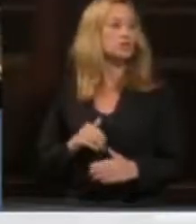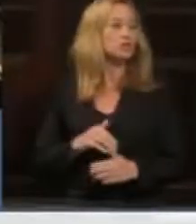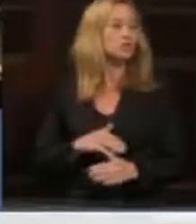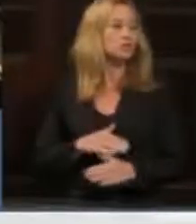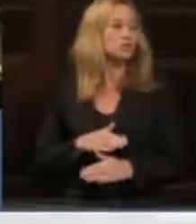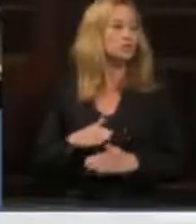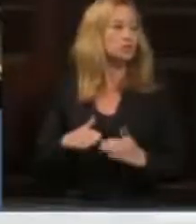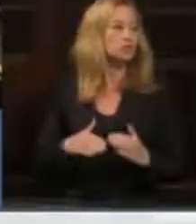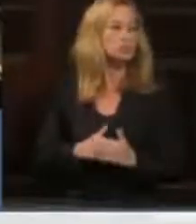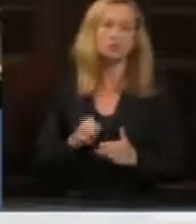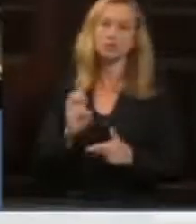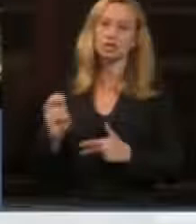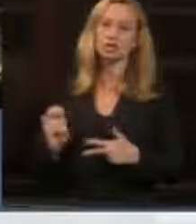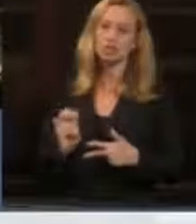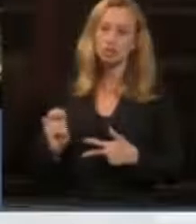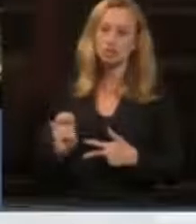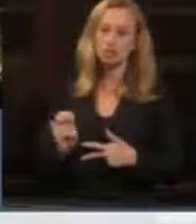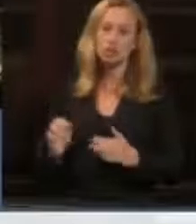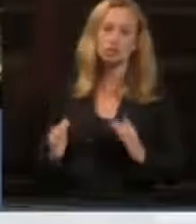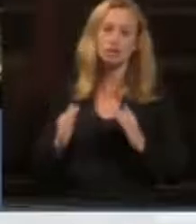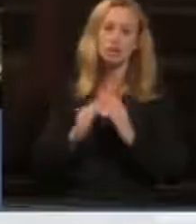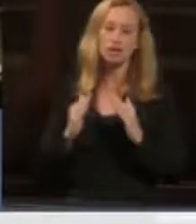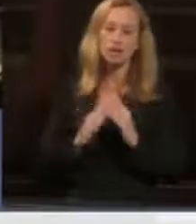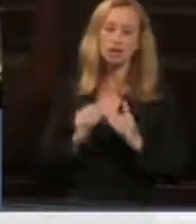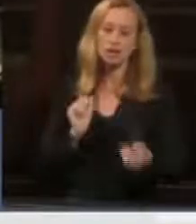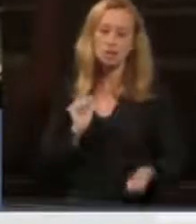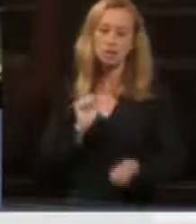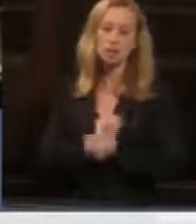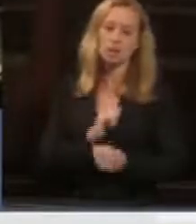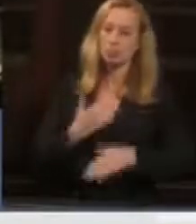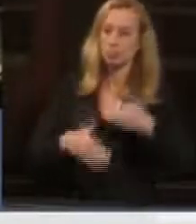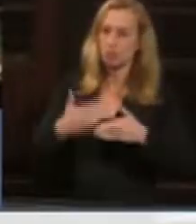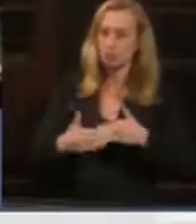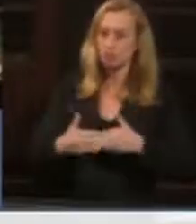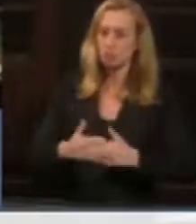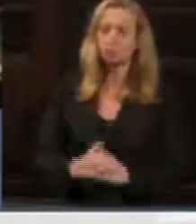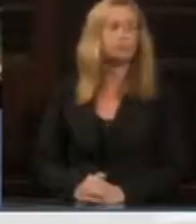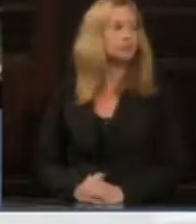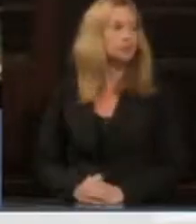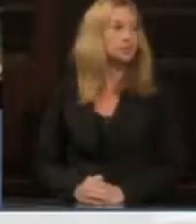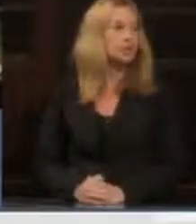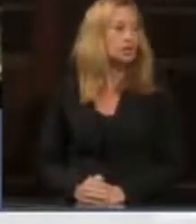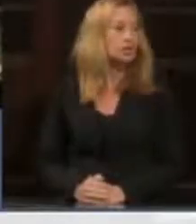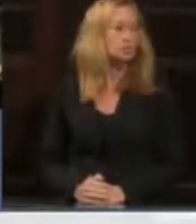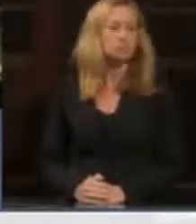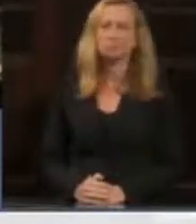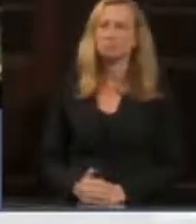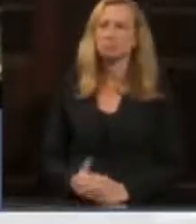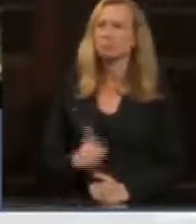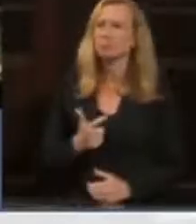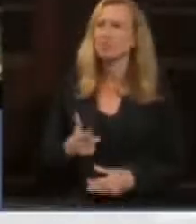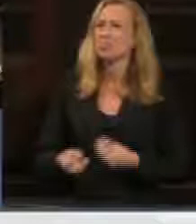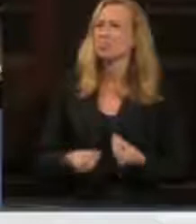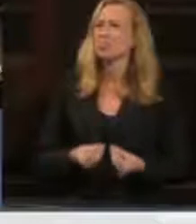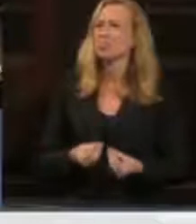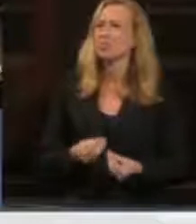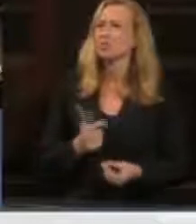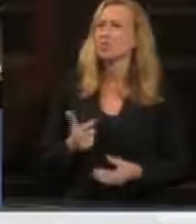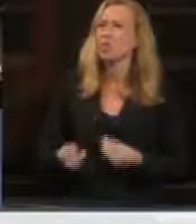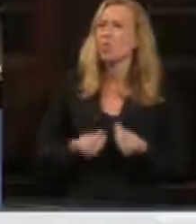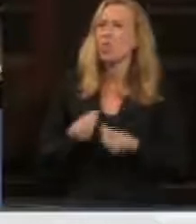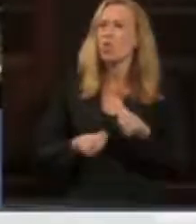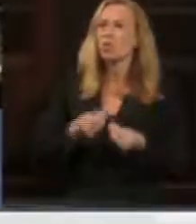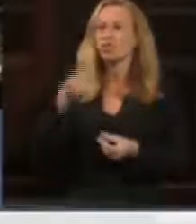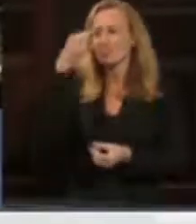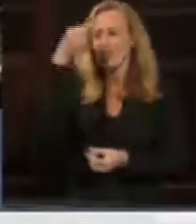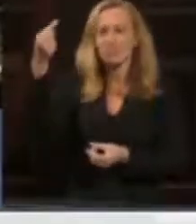dessa casa, de interromper esse processo. Não dá mais para idealizar uma política de